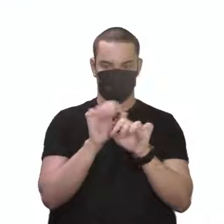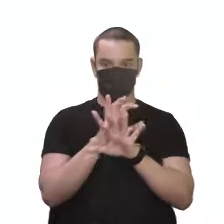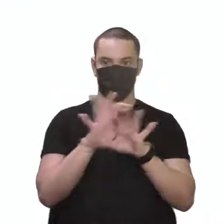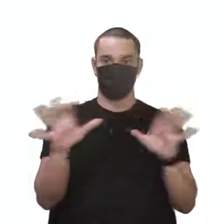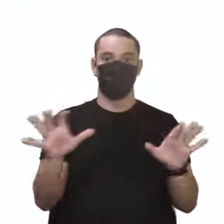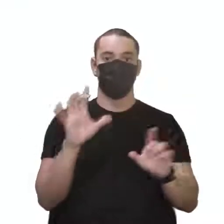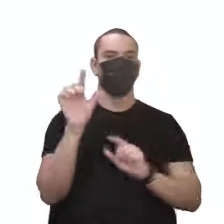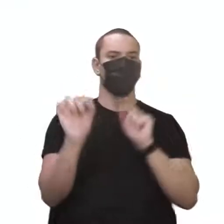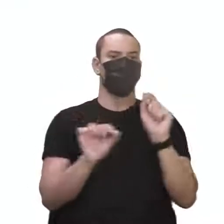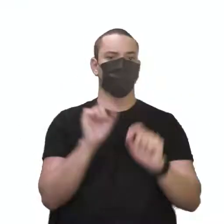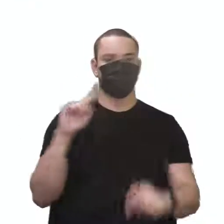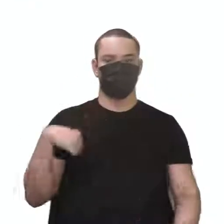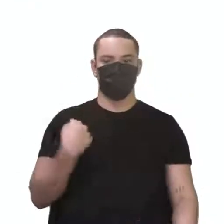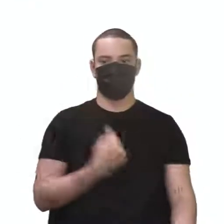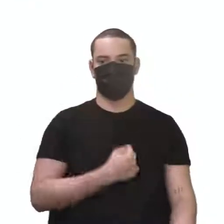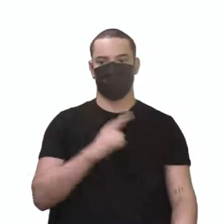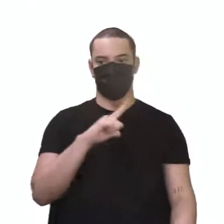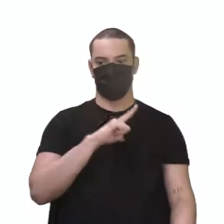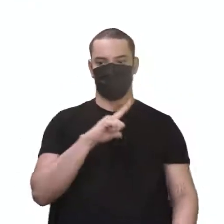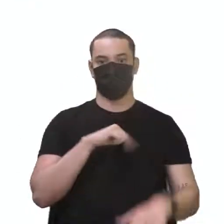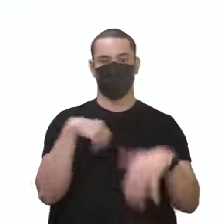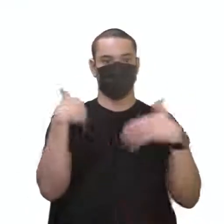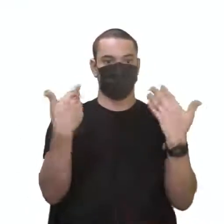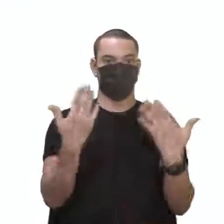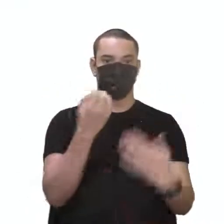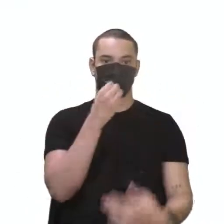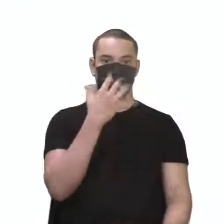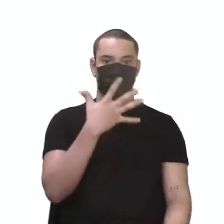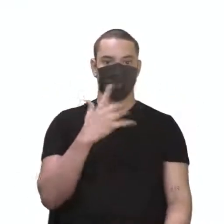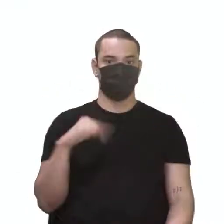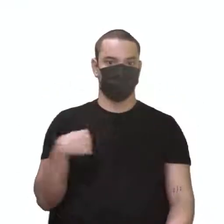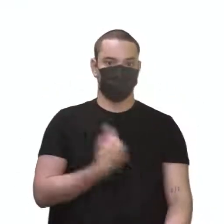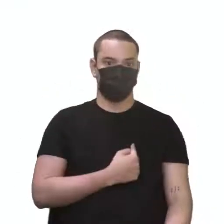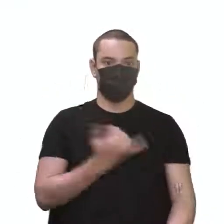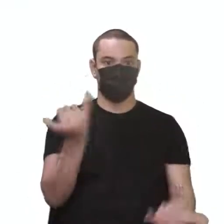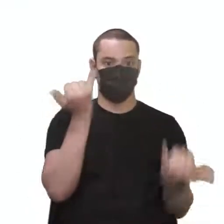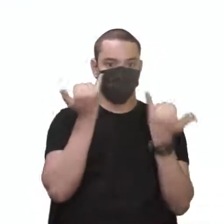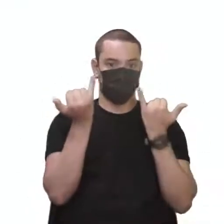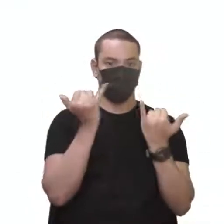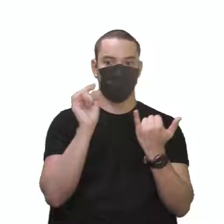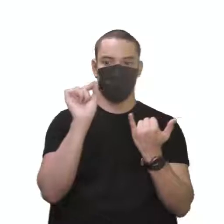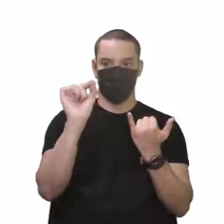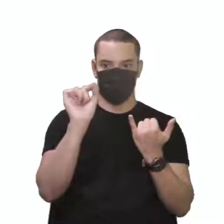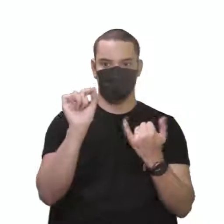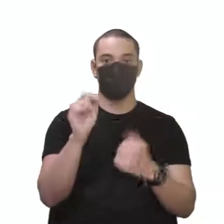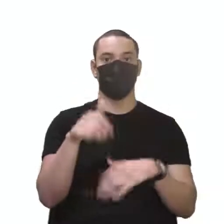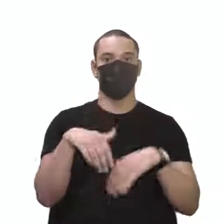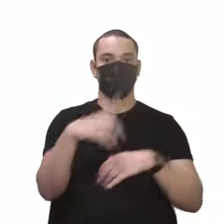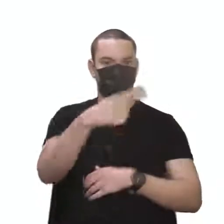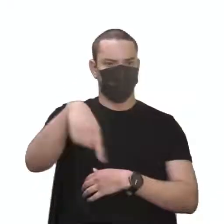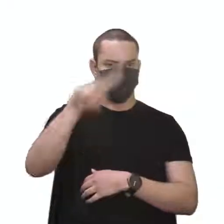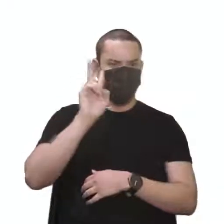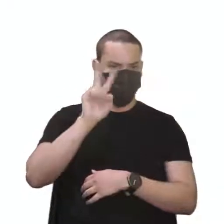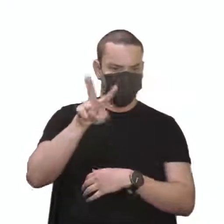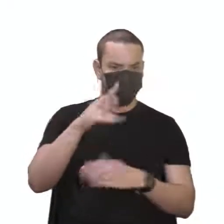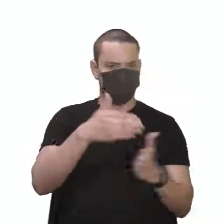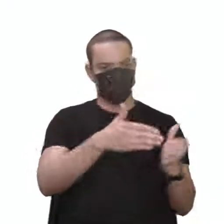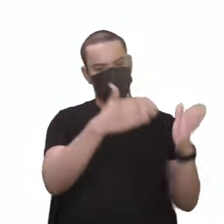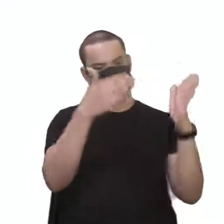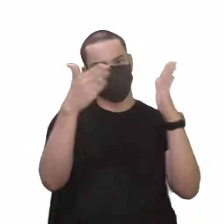que a gente tem, quais são os benefícios, para que serve essa informação? Galera, isso que vocês estão vendo